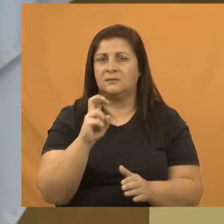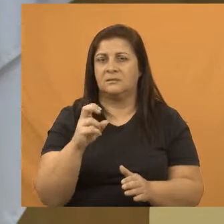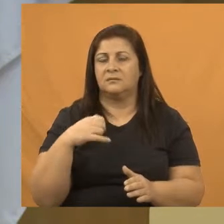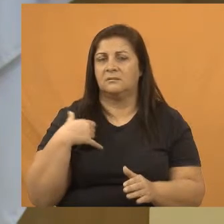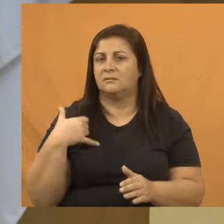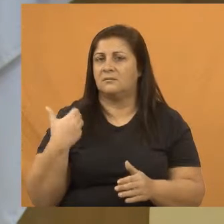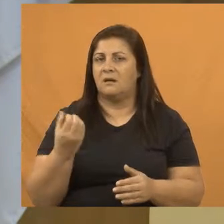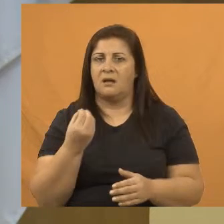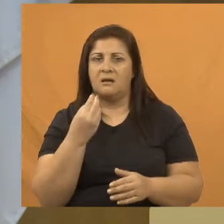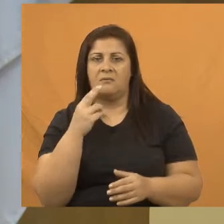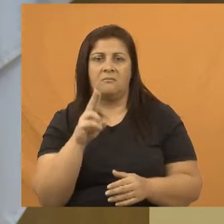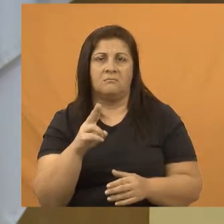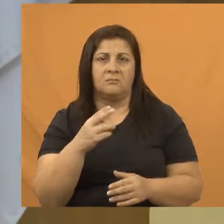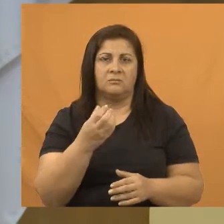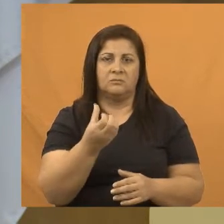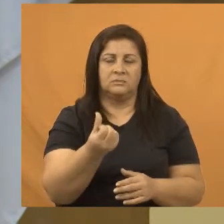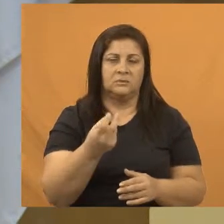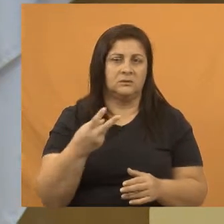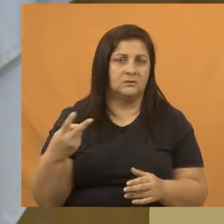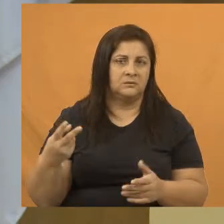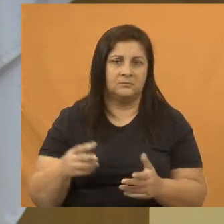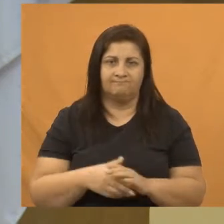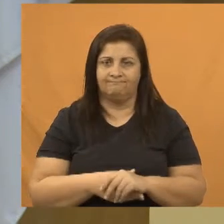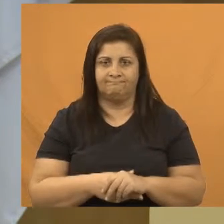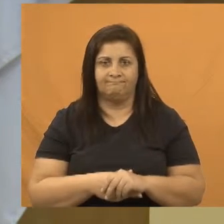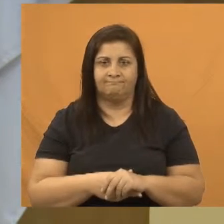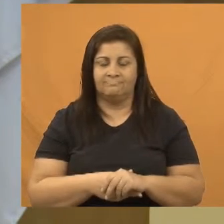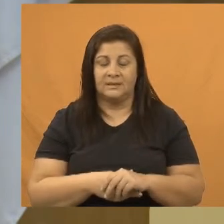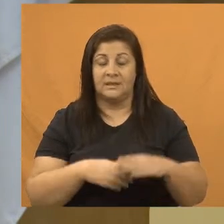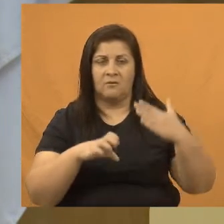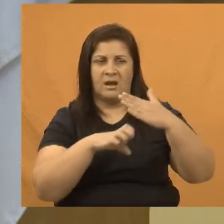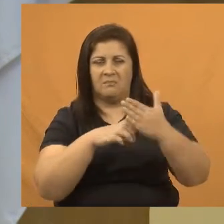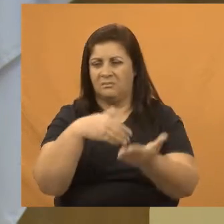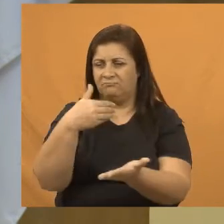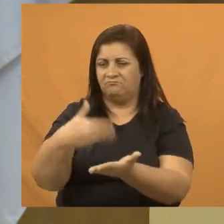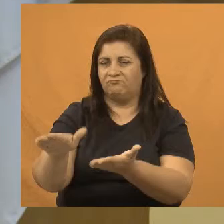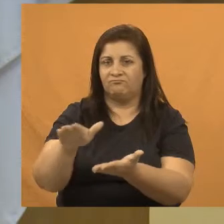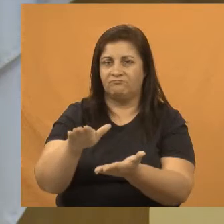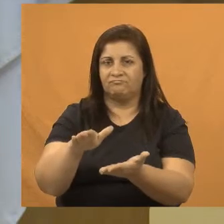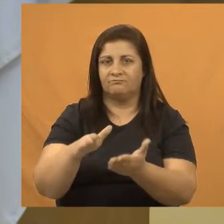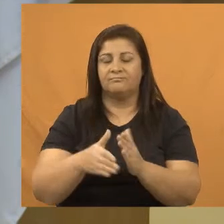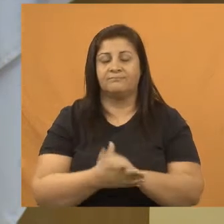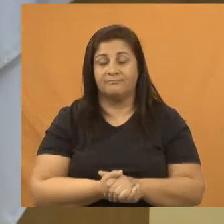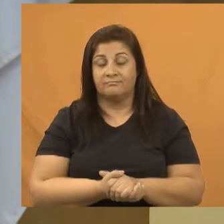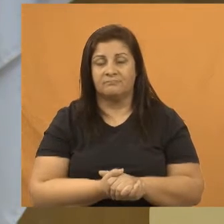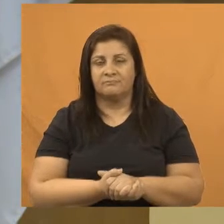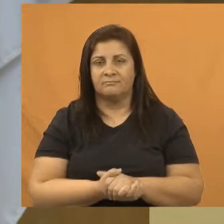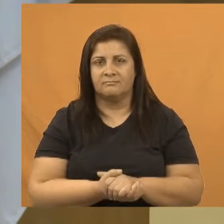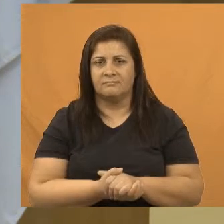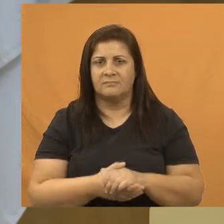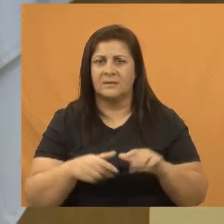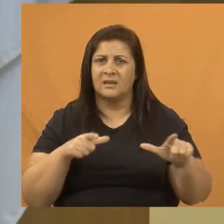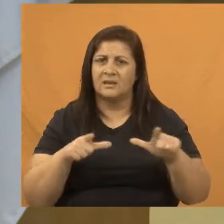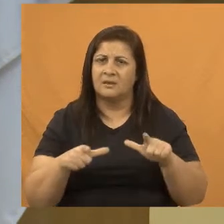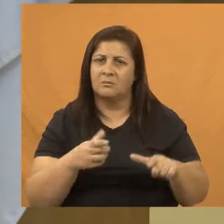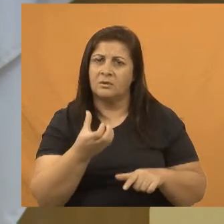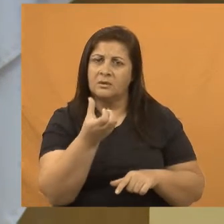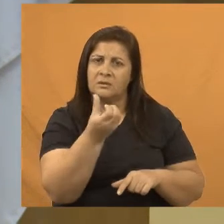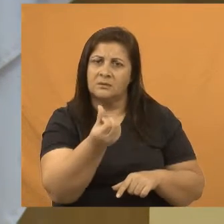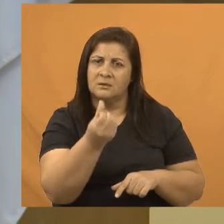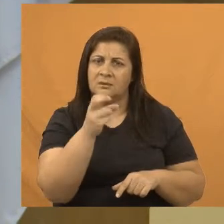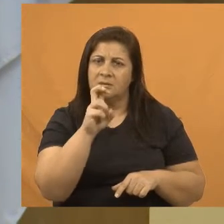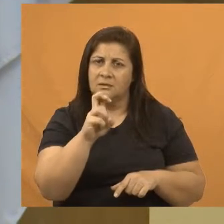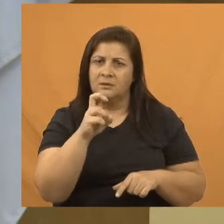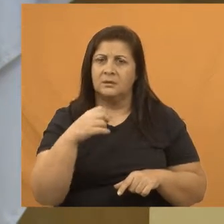anos de idade. Pelo contrário, as empresas demitem. E mesmo se garantisse, os trabalhadores com 65 anos de